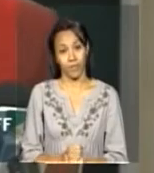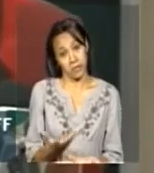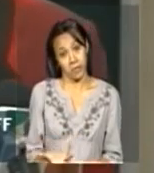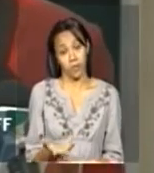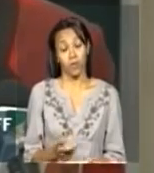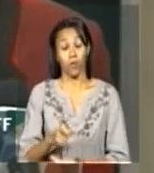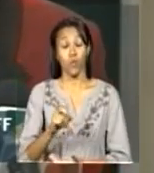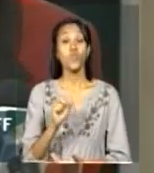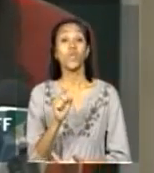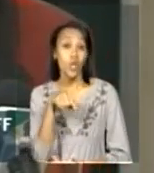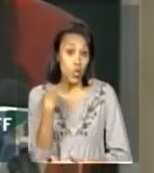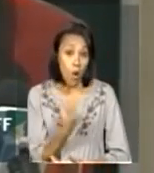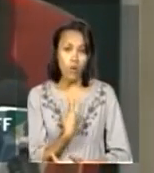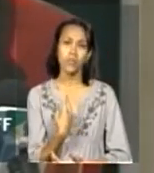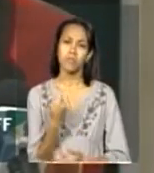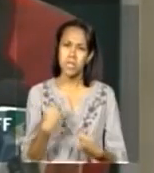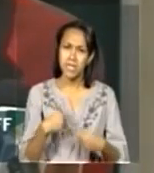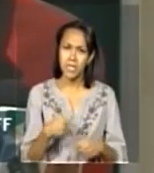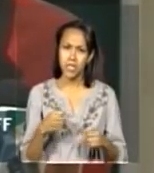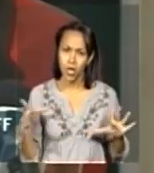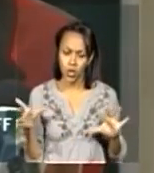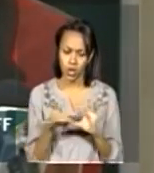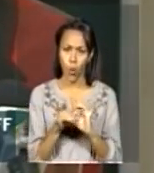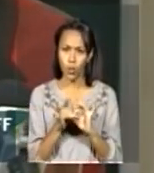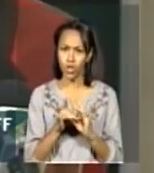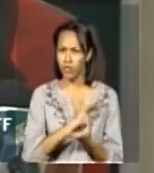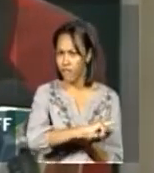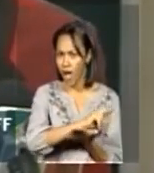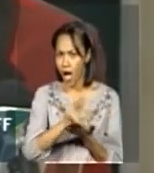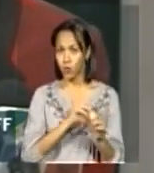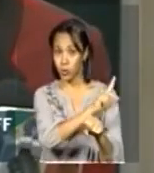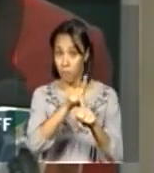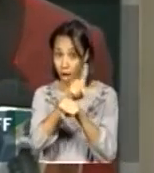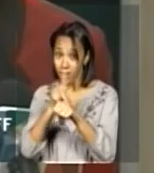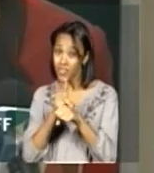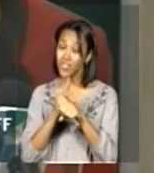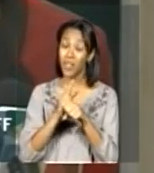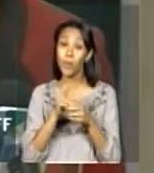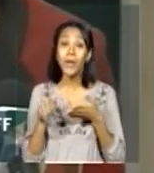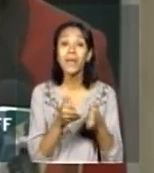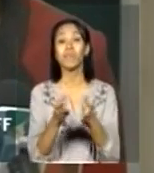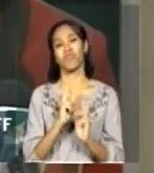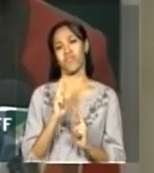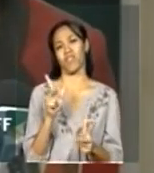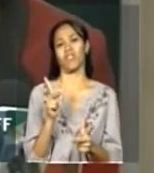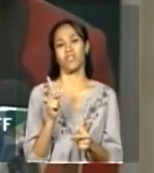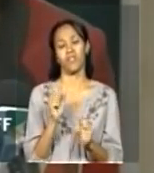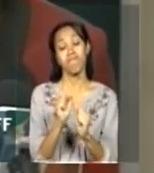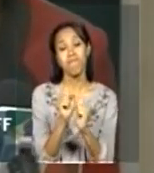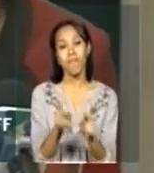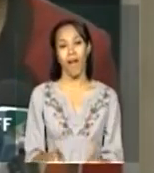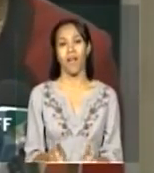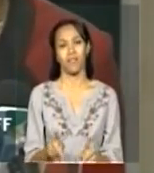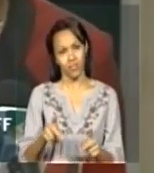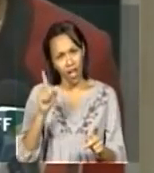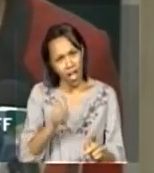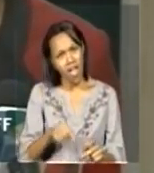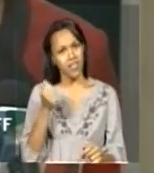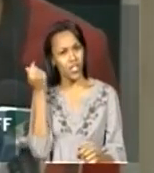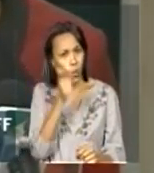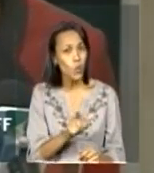Então, o que nós temos de construir em conjunto todas as nações do mundo é um caminho diferente em que a paz seja